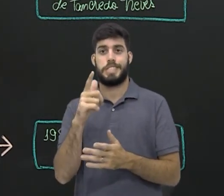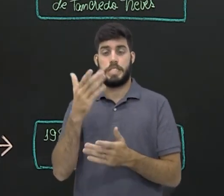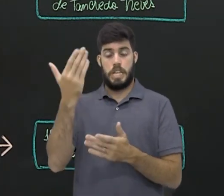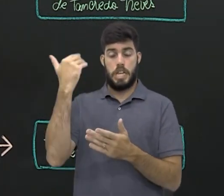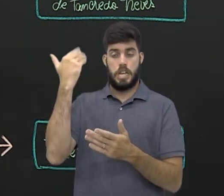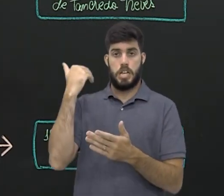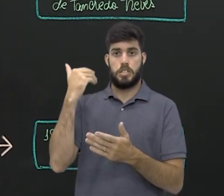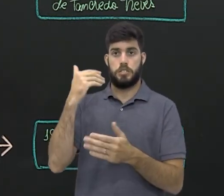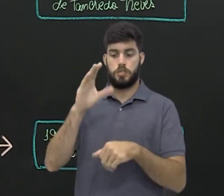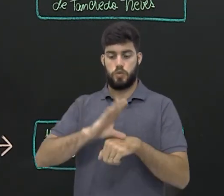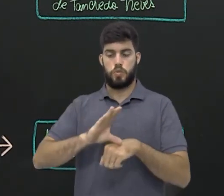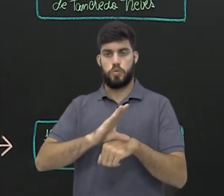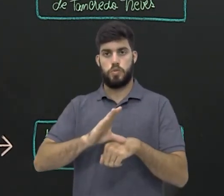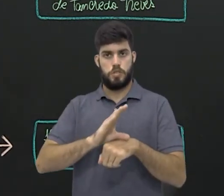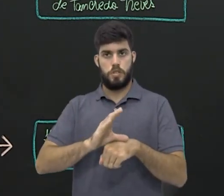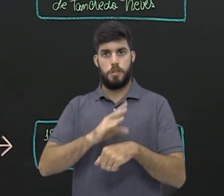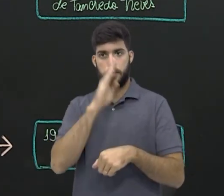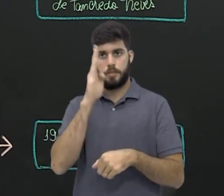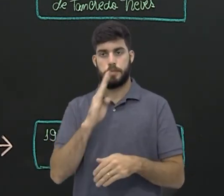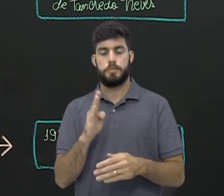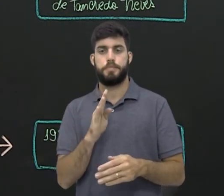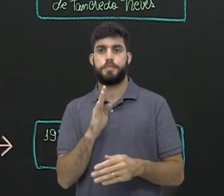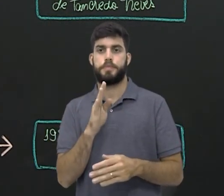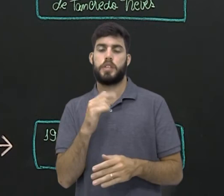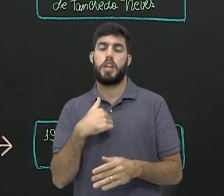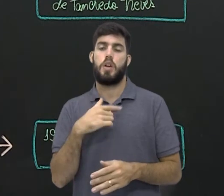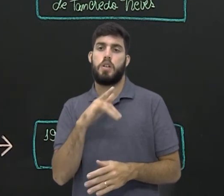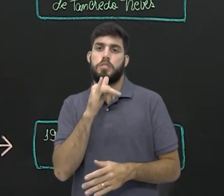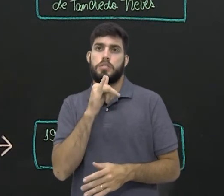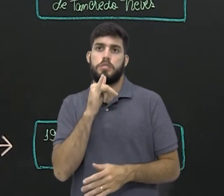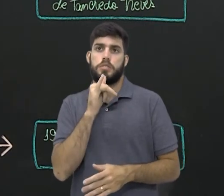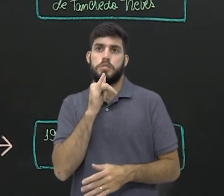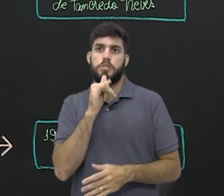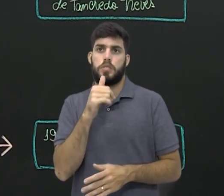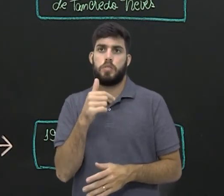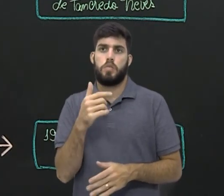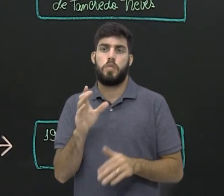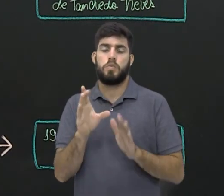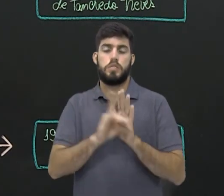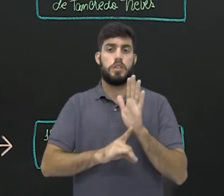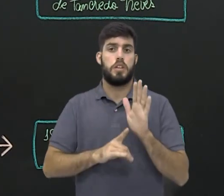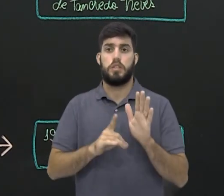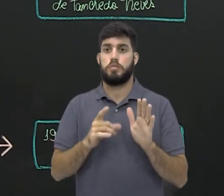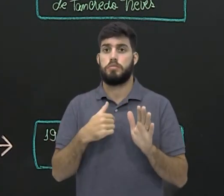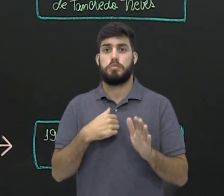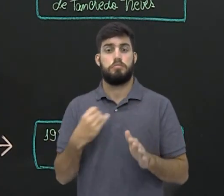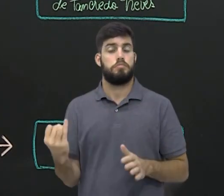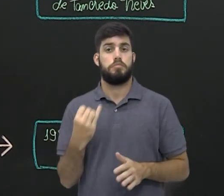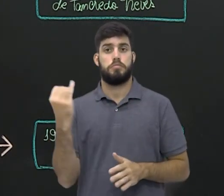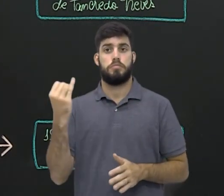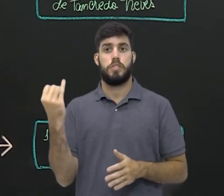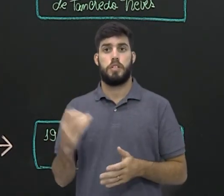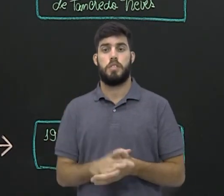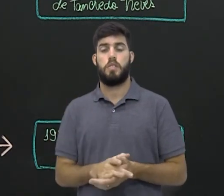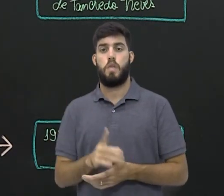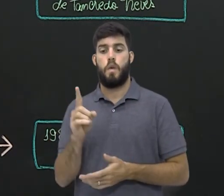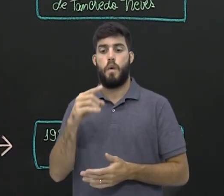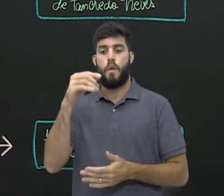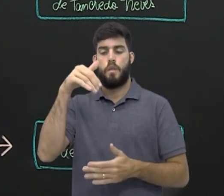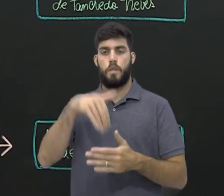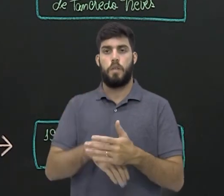traz direitos de uma forma muito mais ampla. Vou dar exemplo aqui de um que eu considero essencial, que foi o direito do voto ao